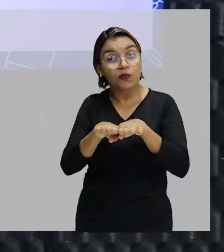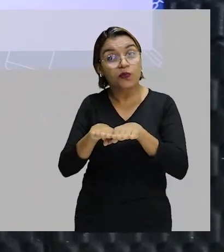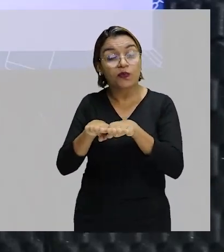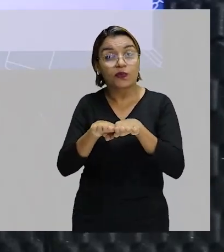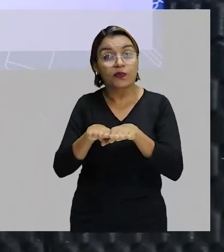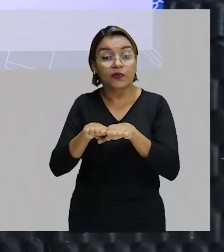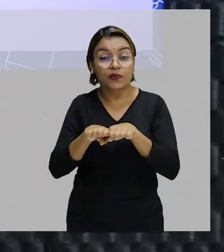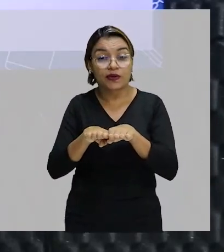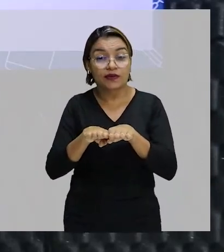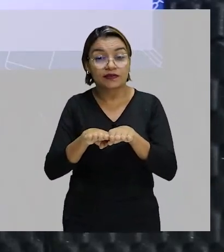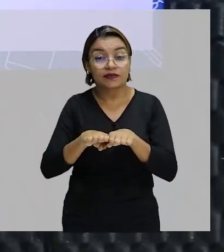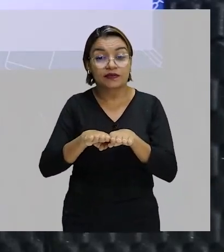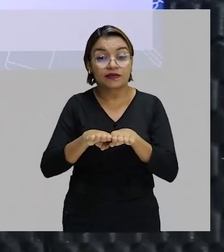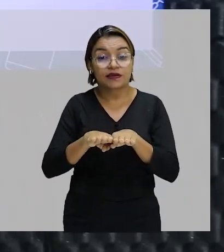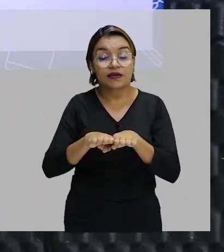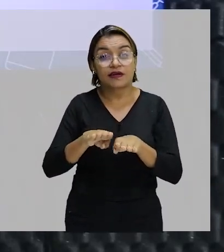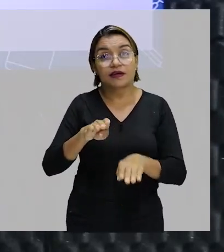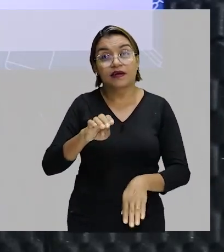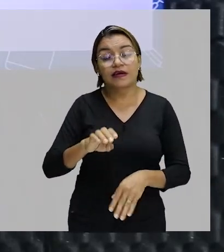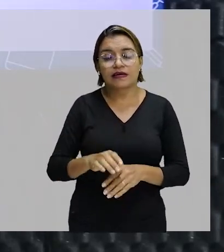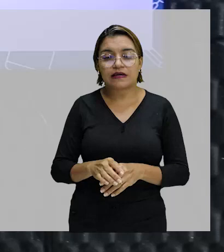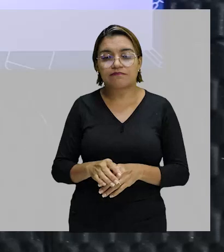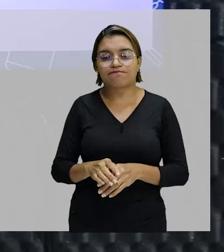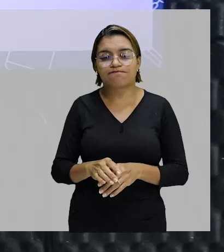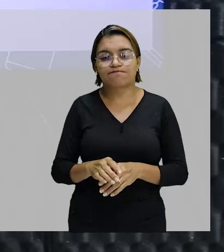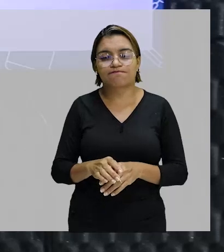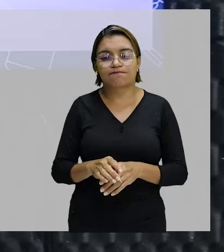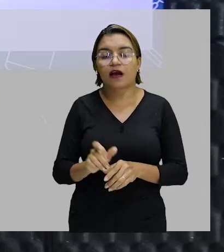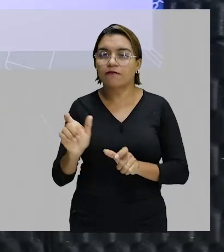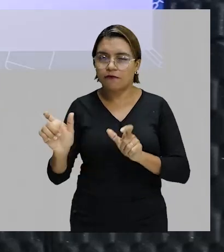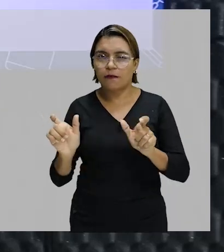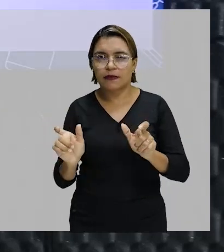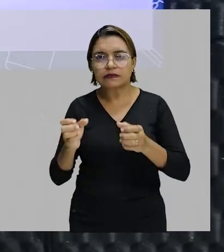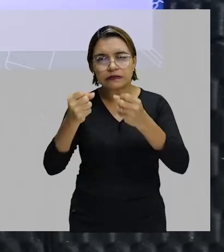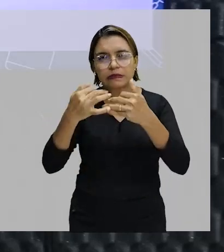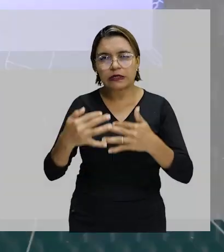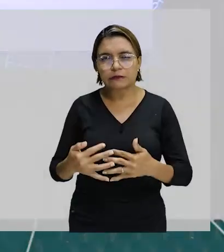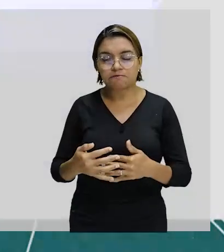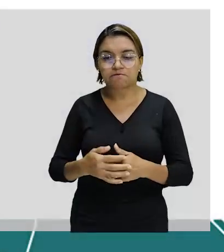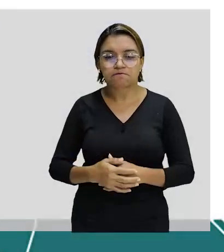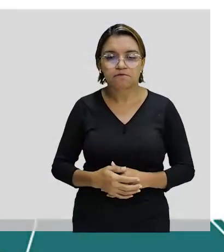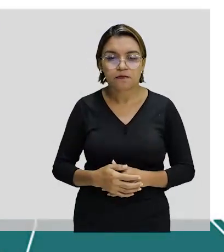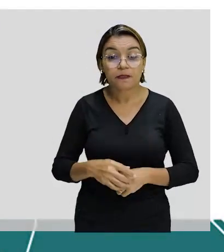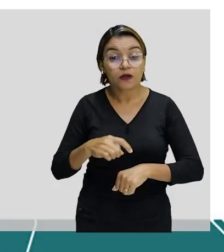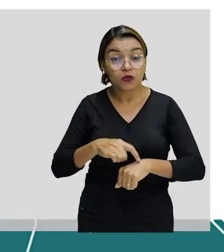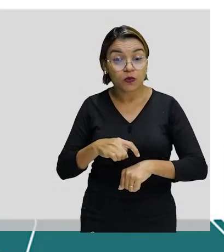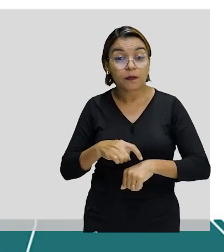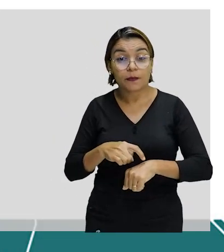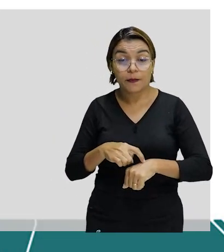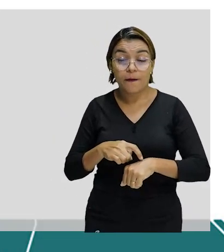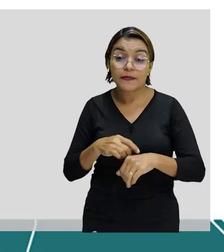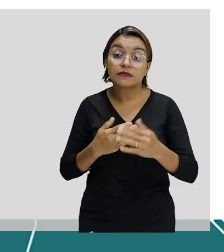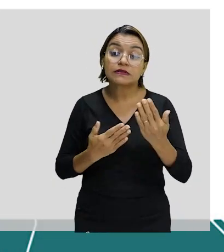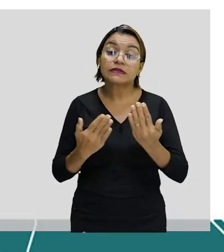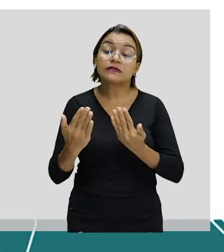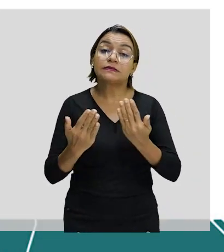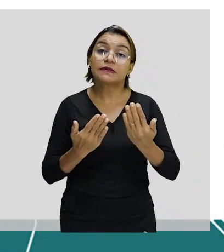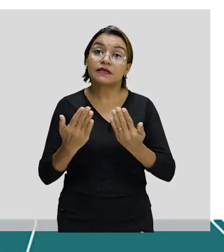e as. Grau de inferioridade, less e than. Tá? Quando nós vamos falar do comparativo